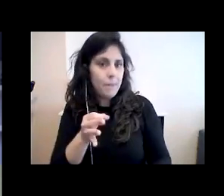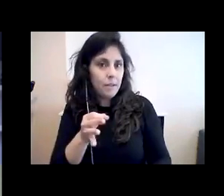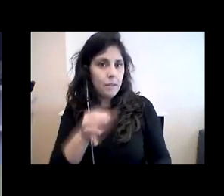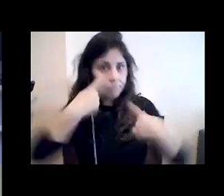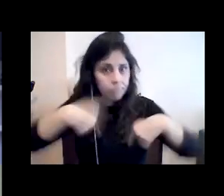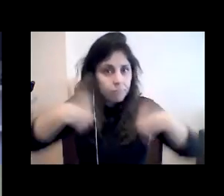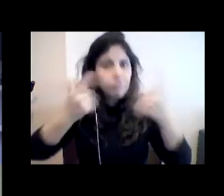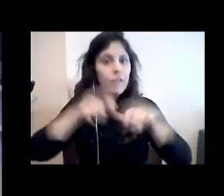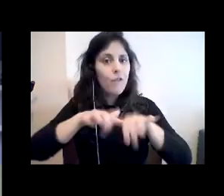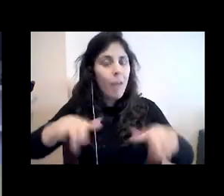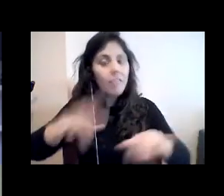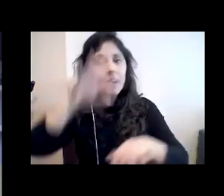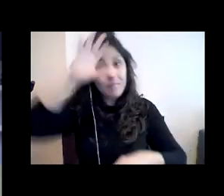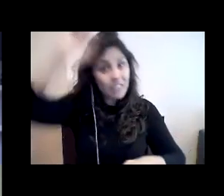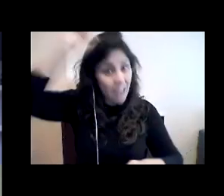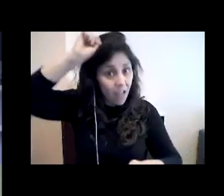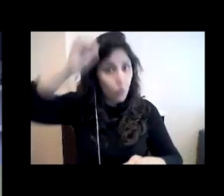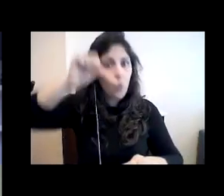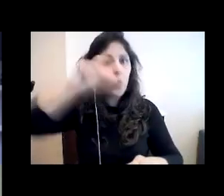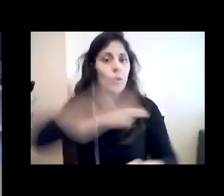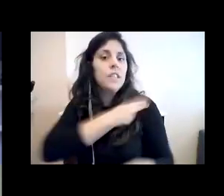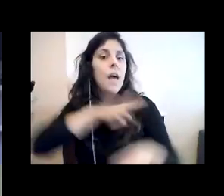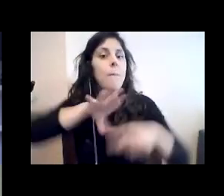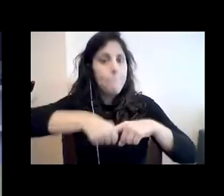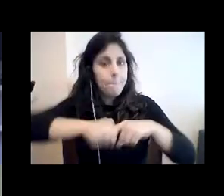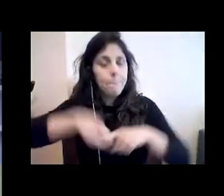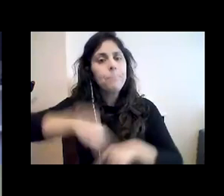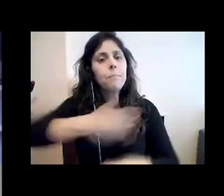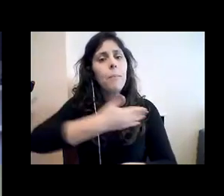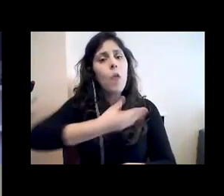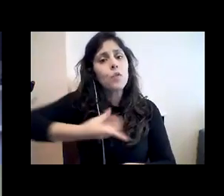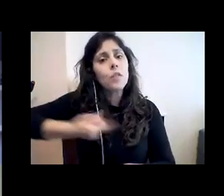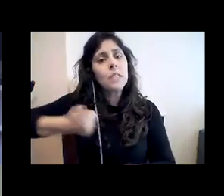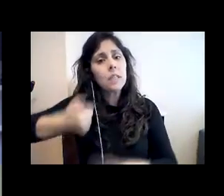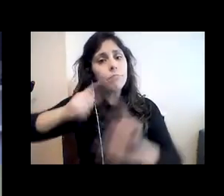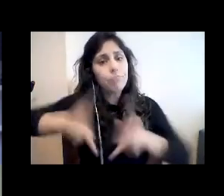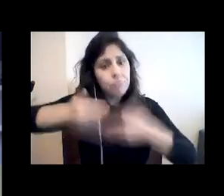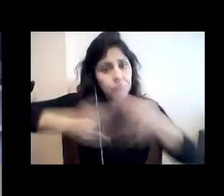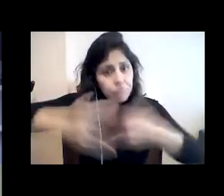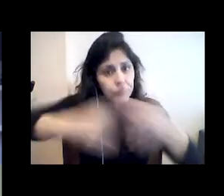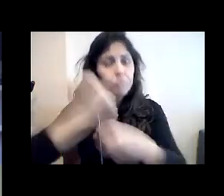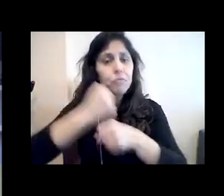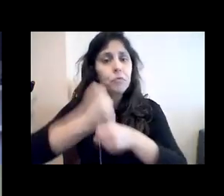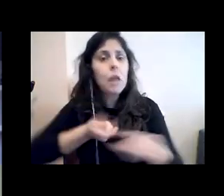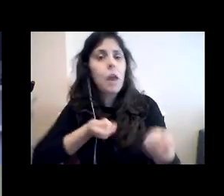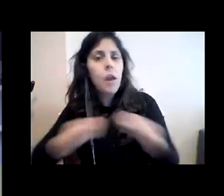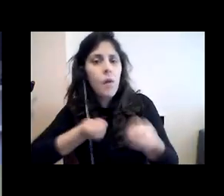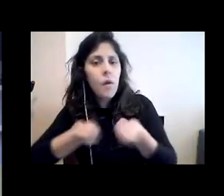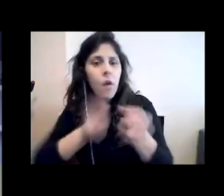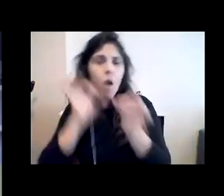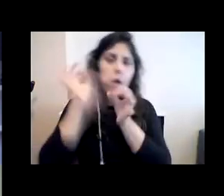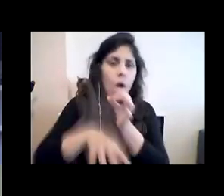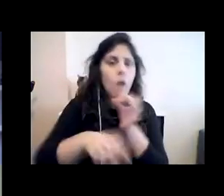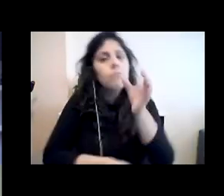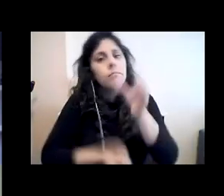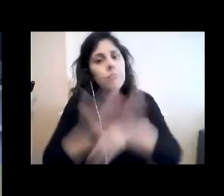Universidade do Minho. É professor desde 1995 e coordenou o lançamento dos cursos profissionais na Escola Sá de